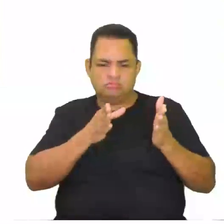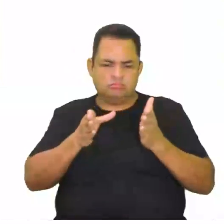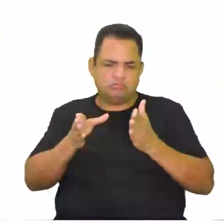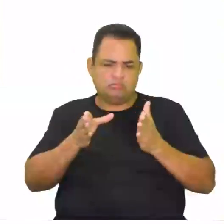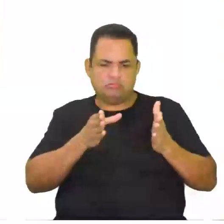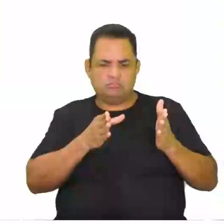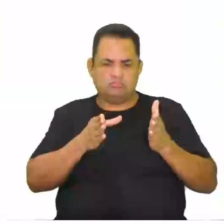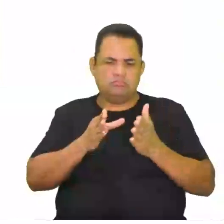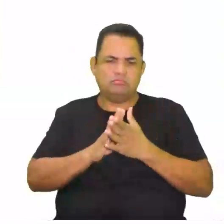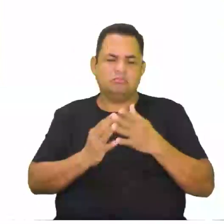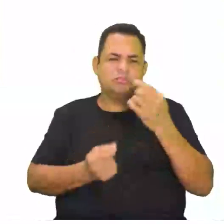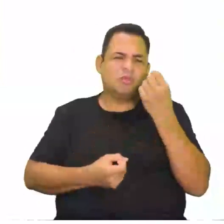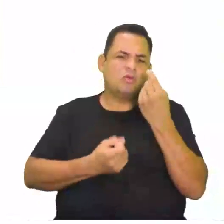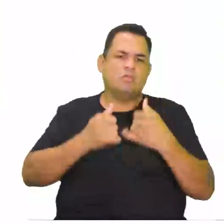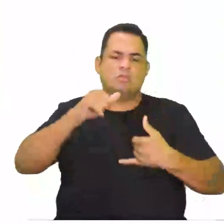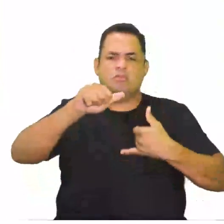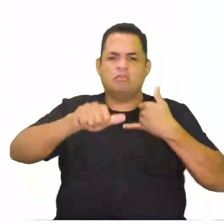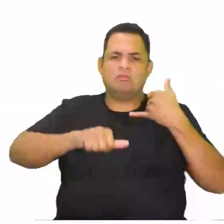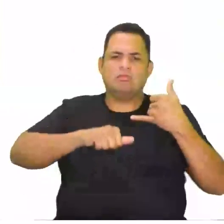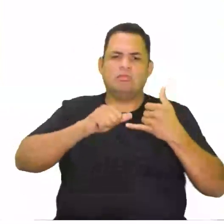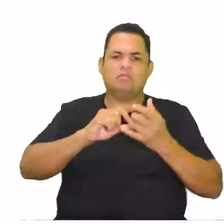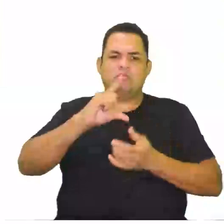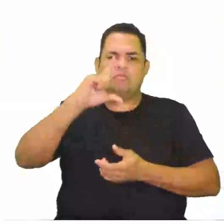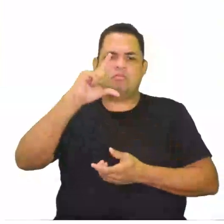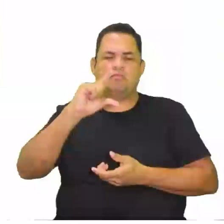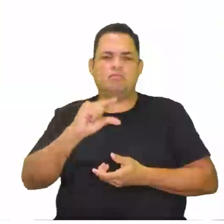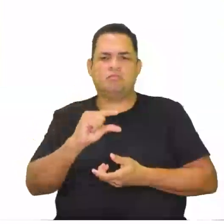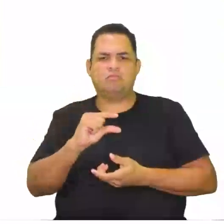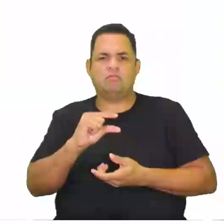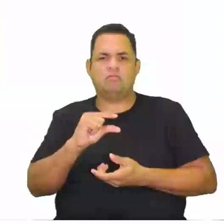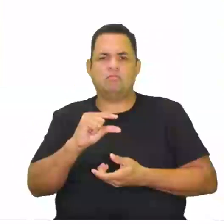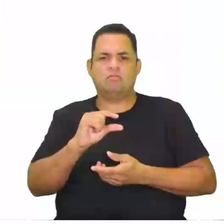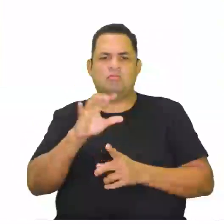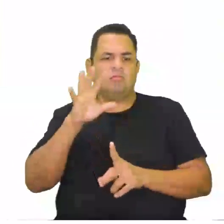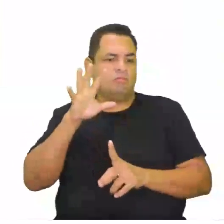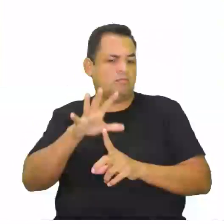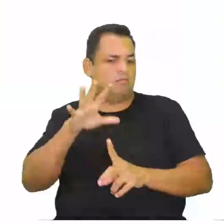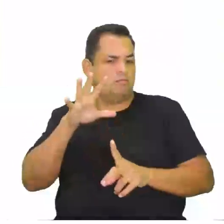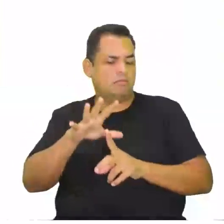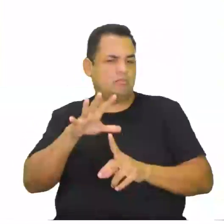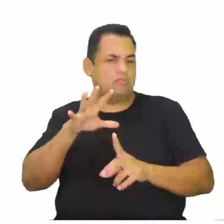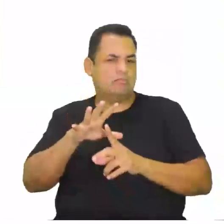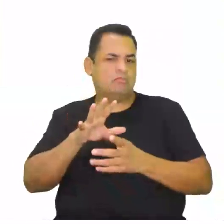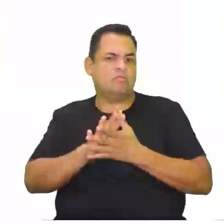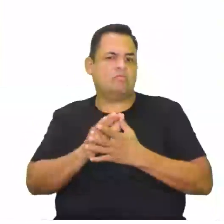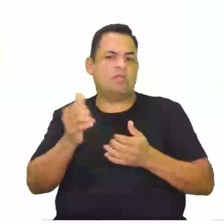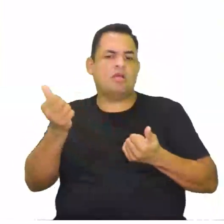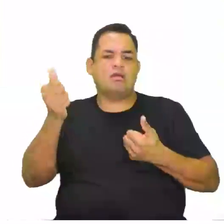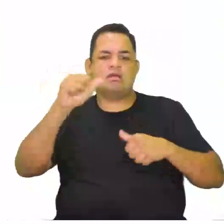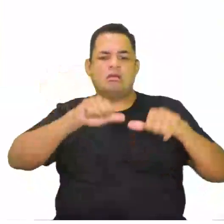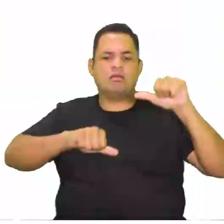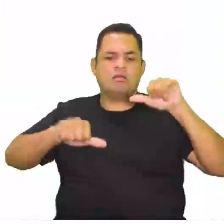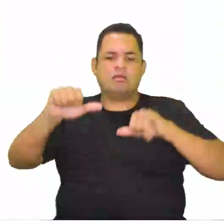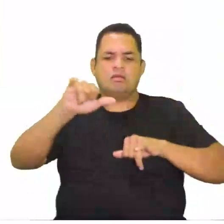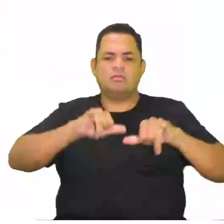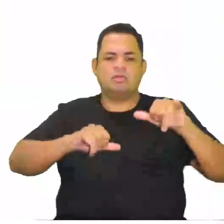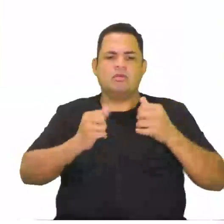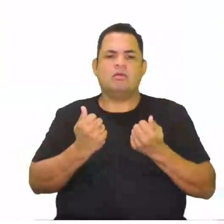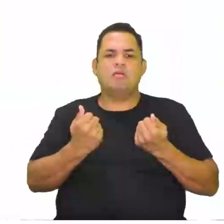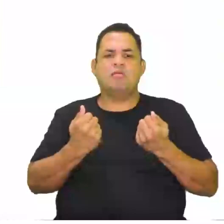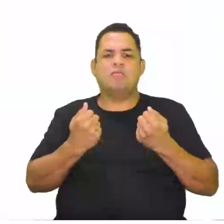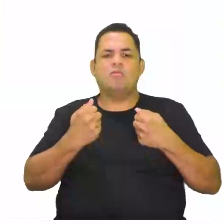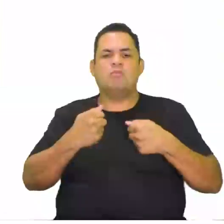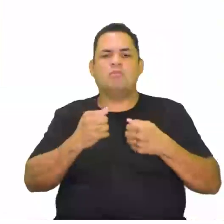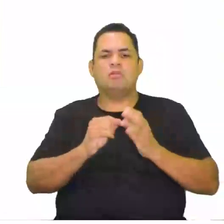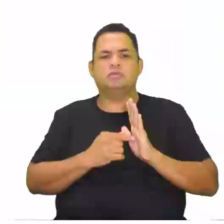algumas reações para minimizar os impactos que a química possa vir a trazer ao